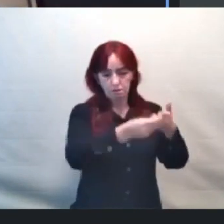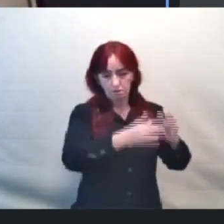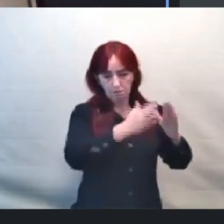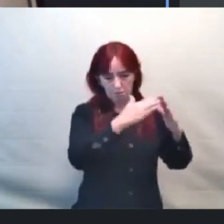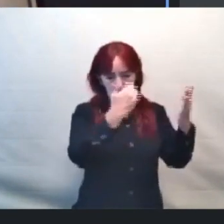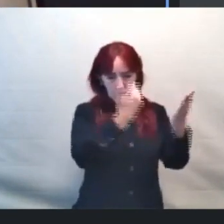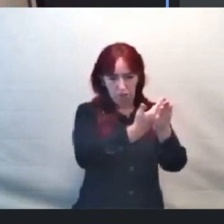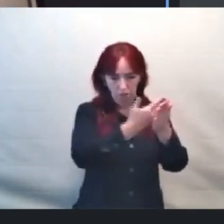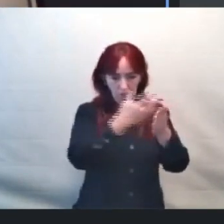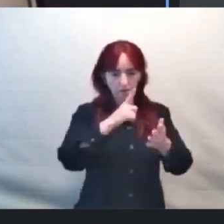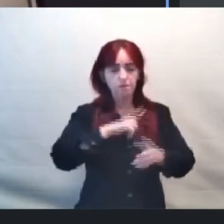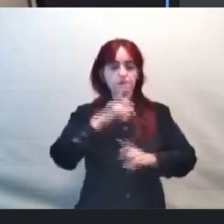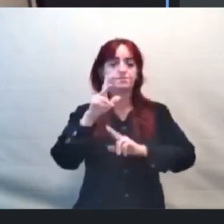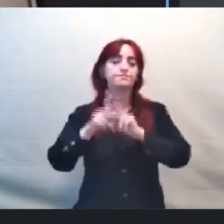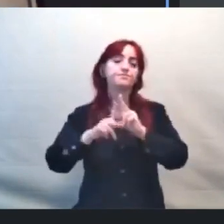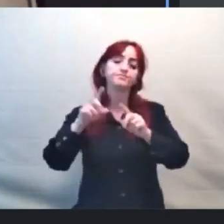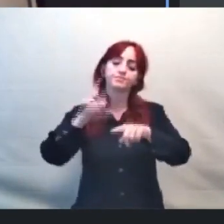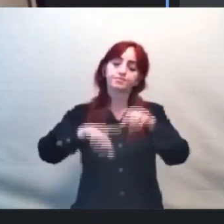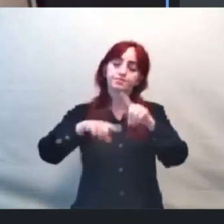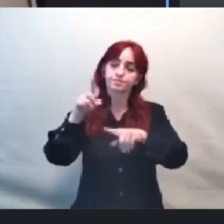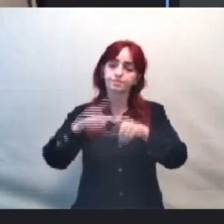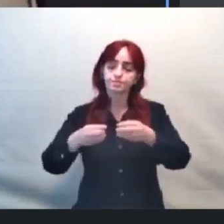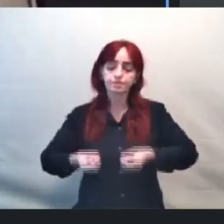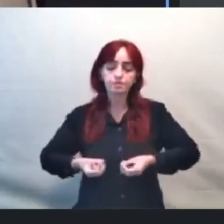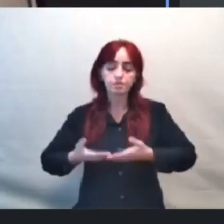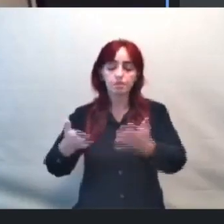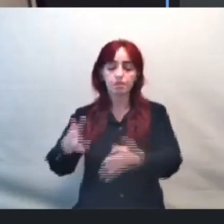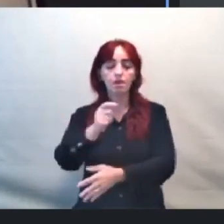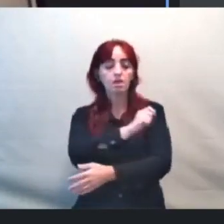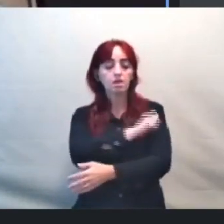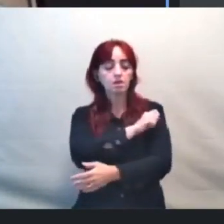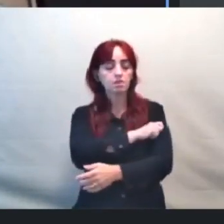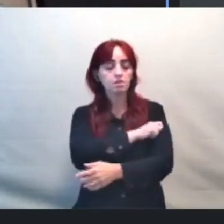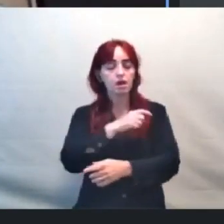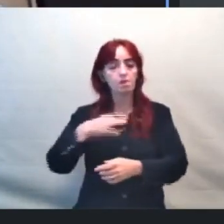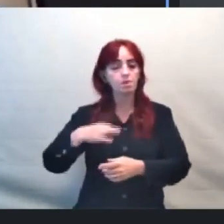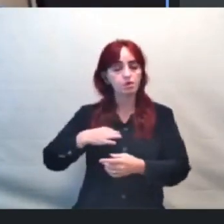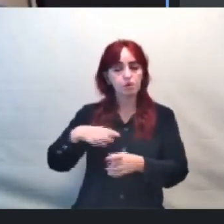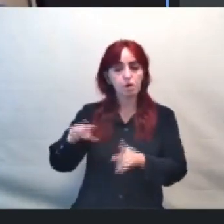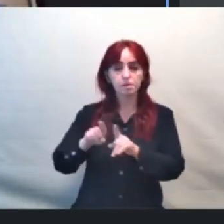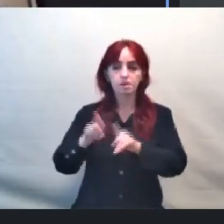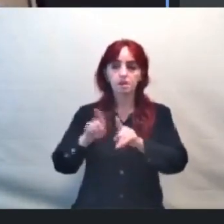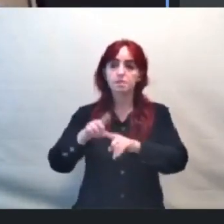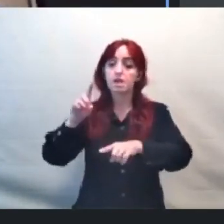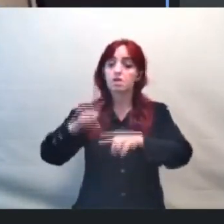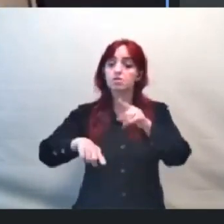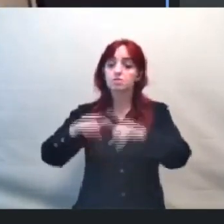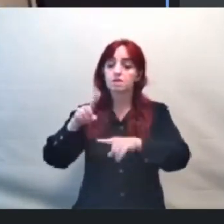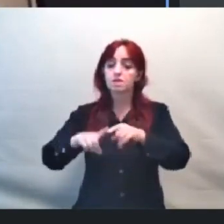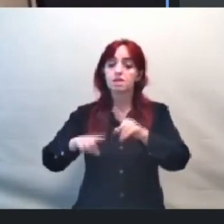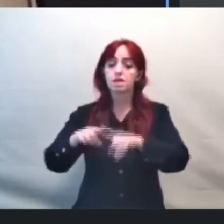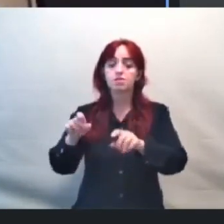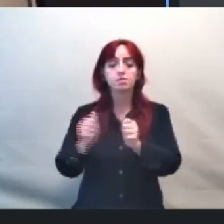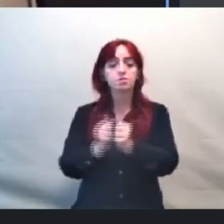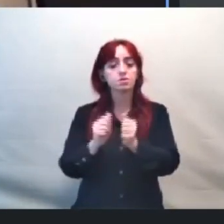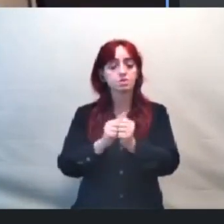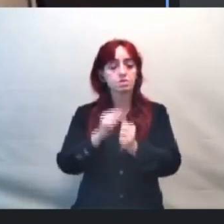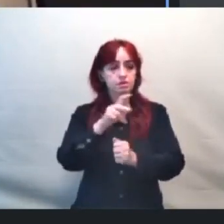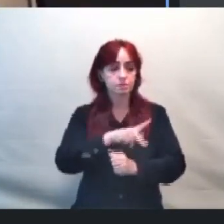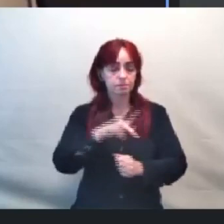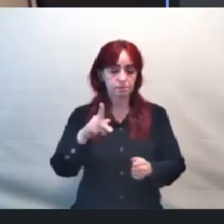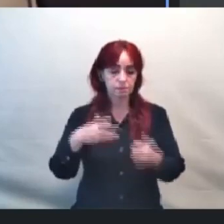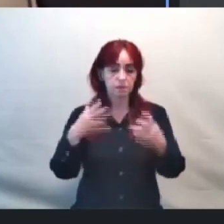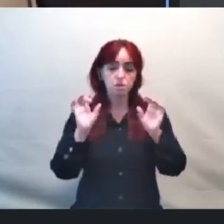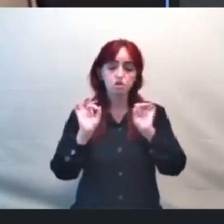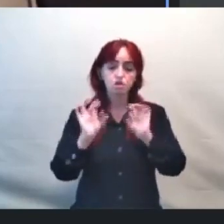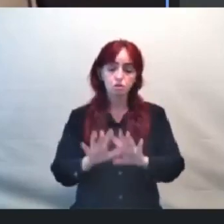aos estudantes, os uniformes idem, e os materiais que são utilizados nas atividades ao longo do ano letivo com os professores, né? Apenas com